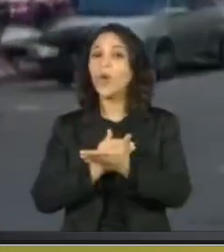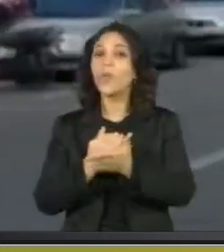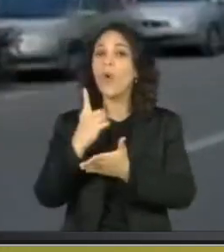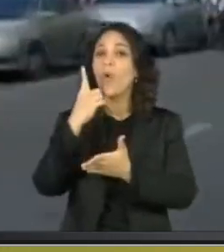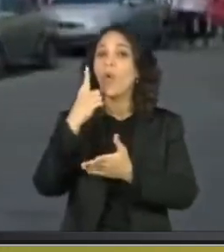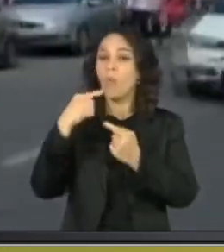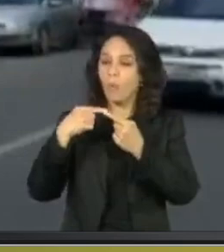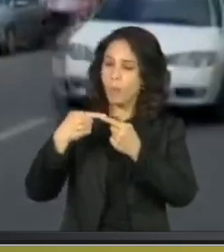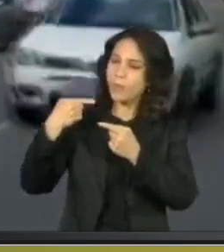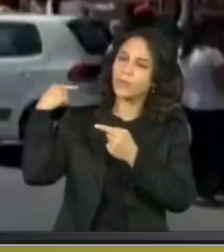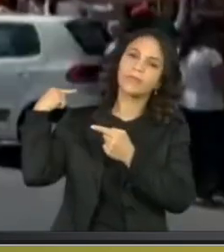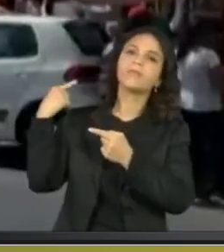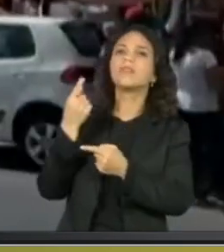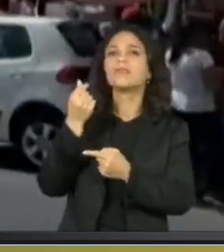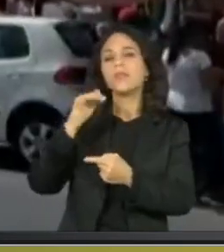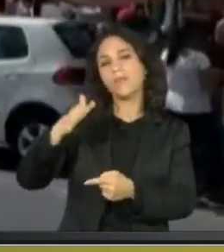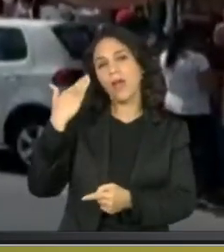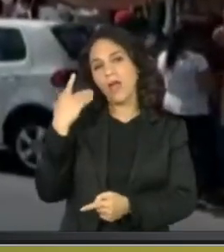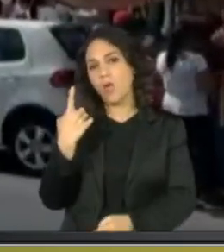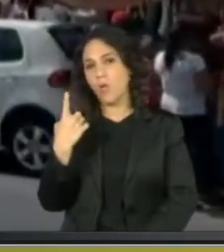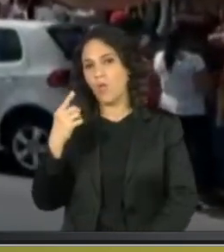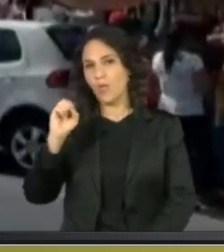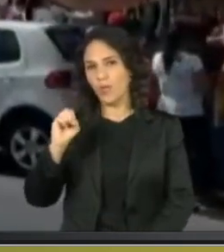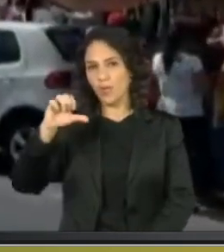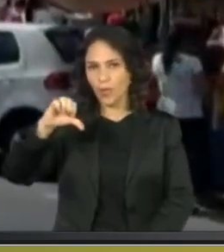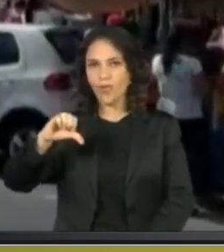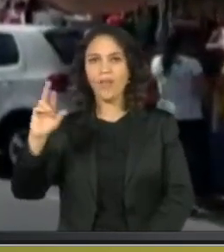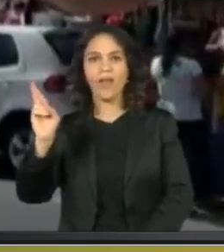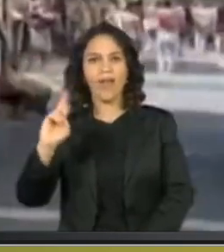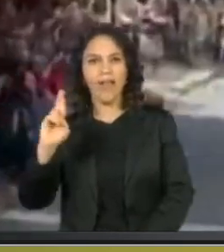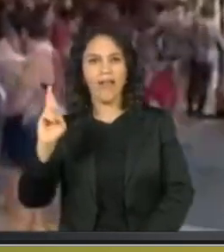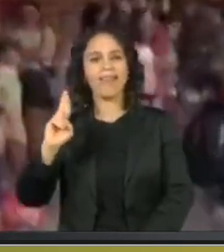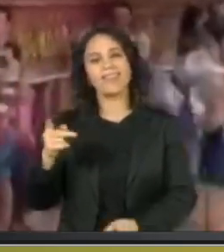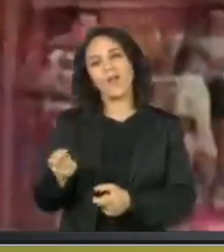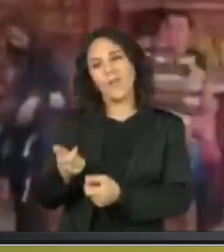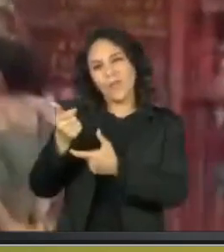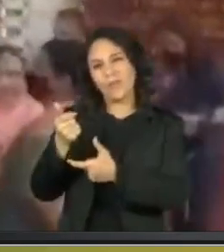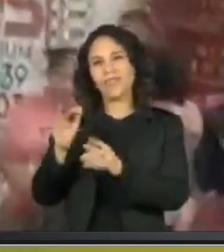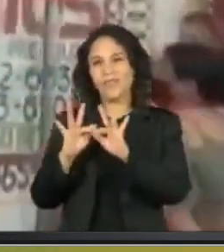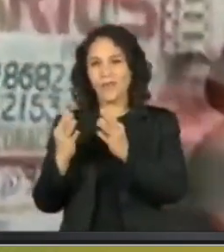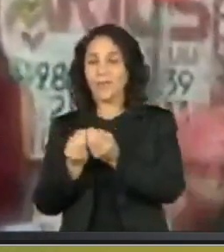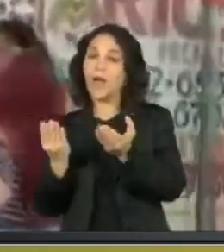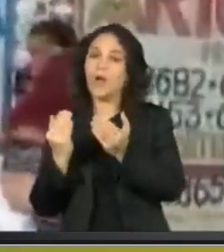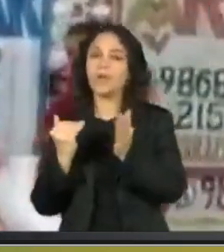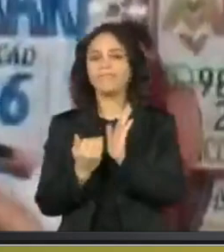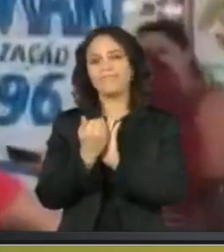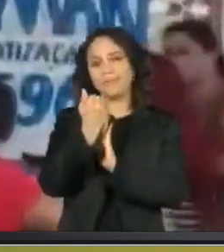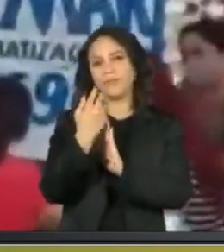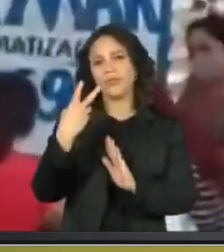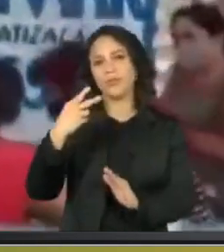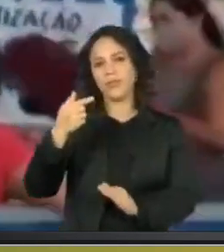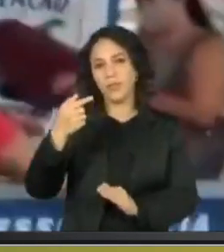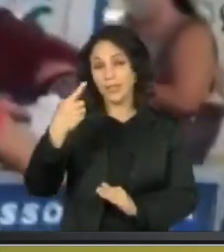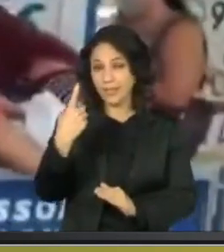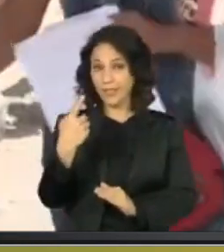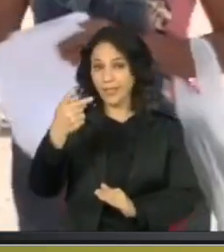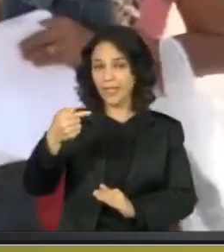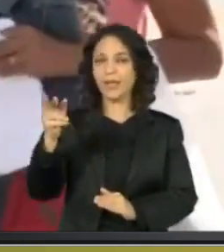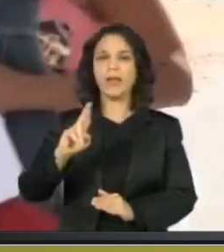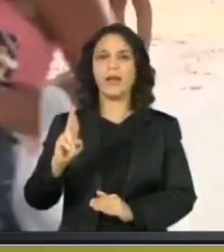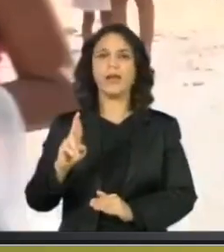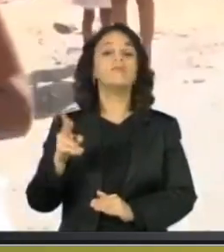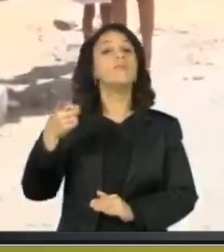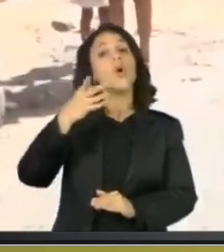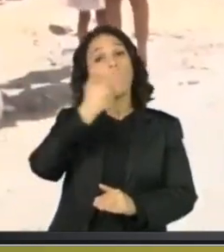semana. O valor médio passou de R$ 189,00 no Bolsa Família para R$ 217,00. O governo já anunciou que quer aumentar